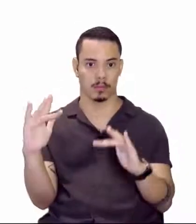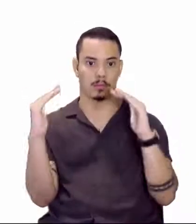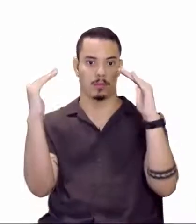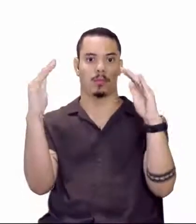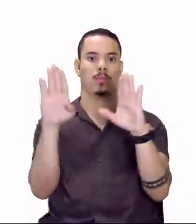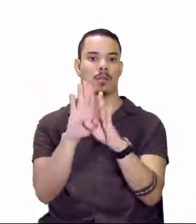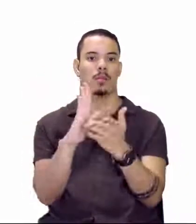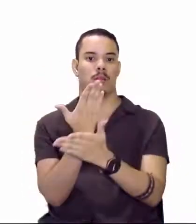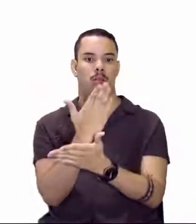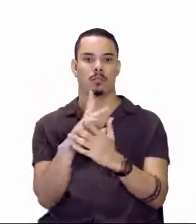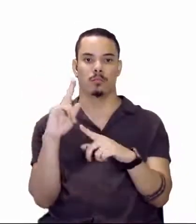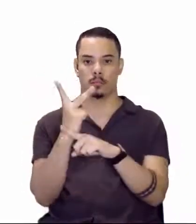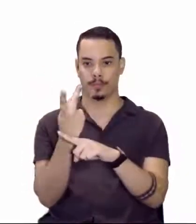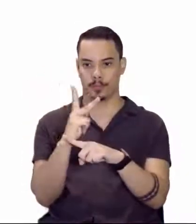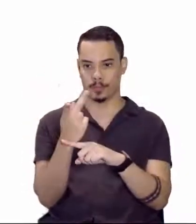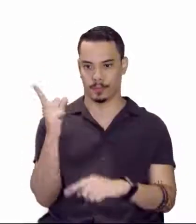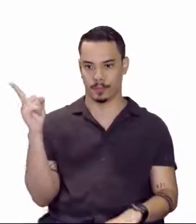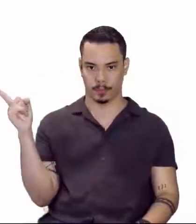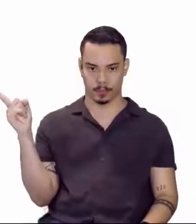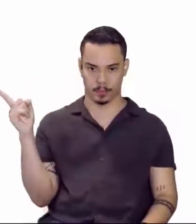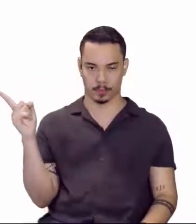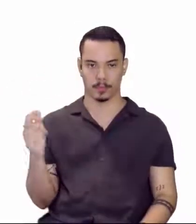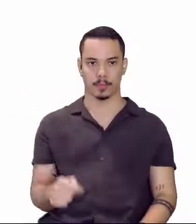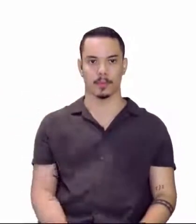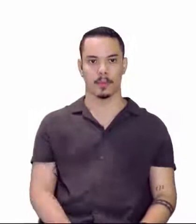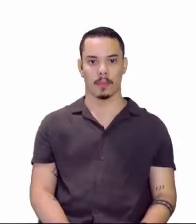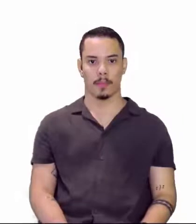o elemento químico hidrogênio.